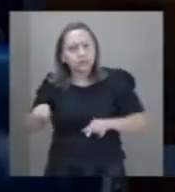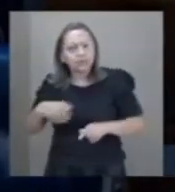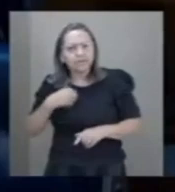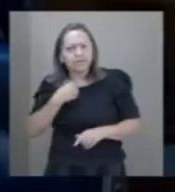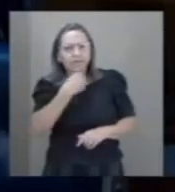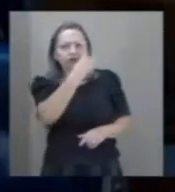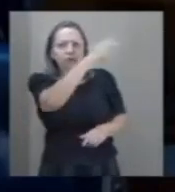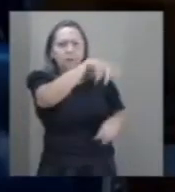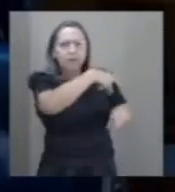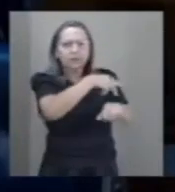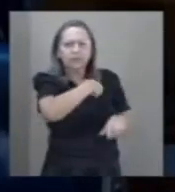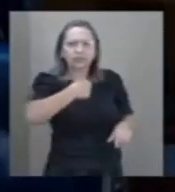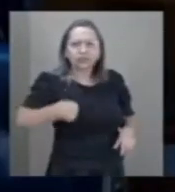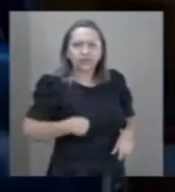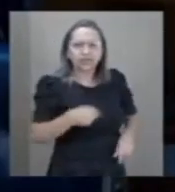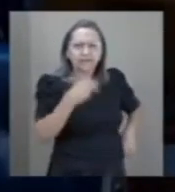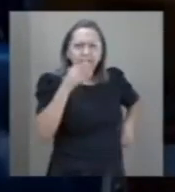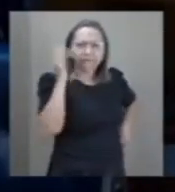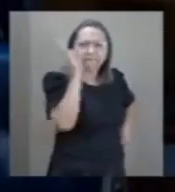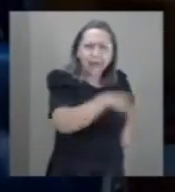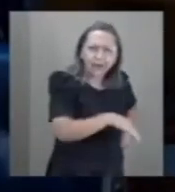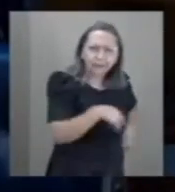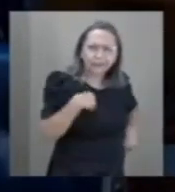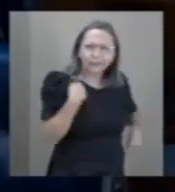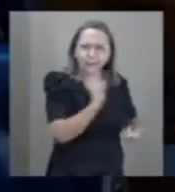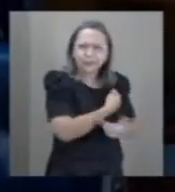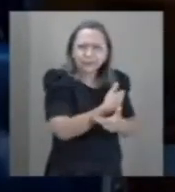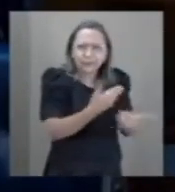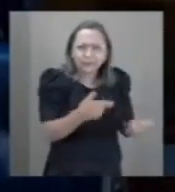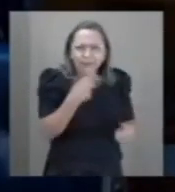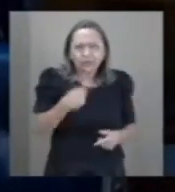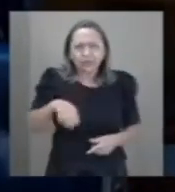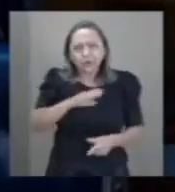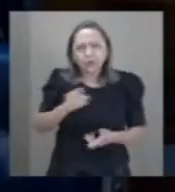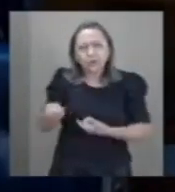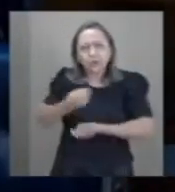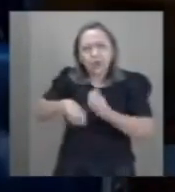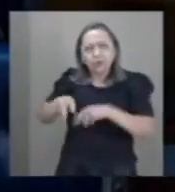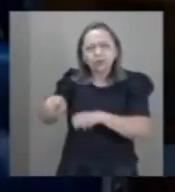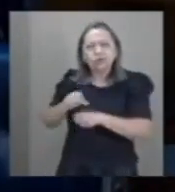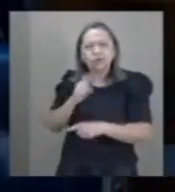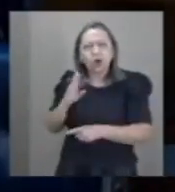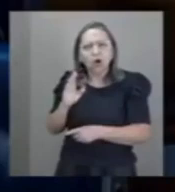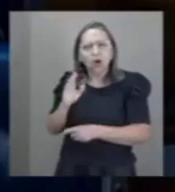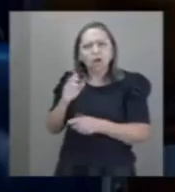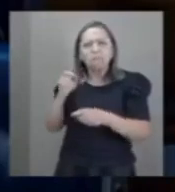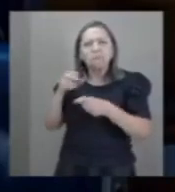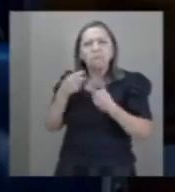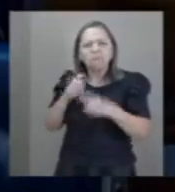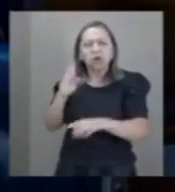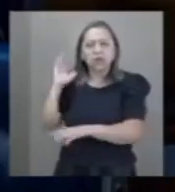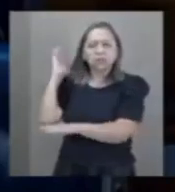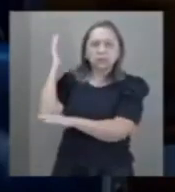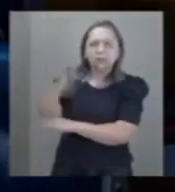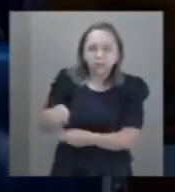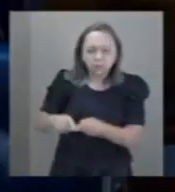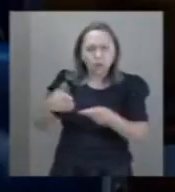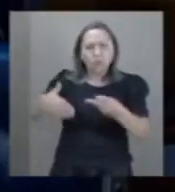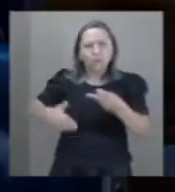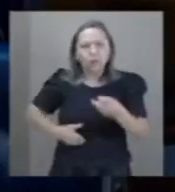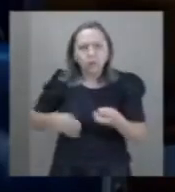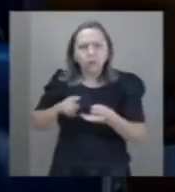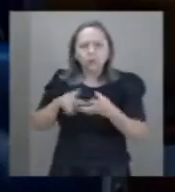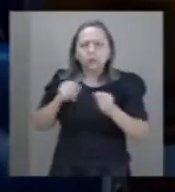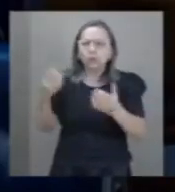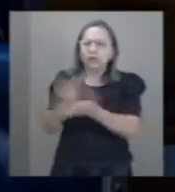rurais, dizer que o nosso agronegócio só traz desmatamento, fome, que está todo errado. Eu acho